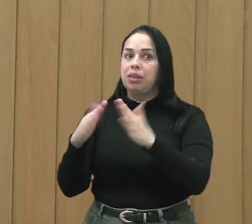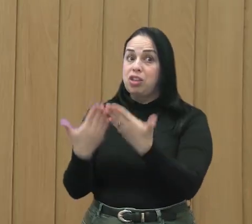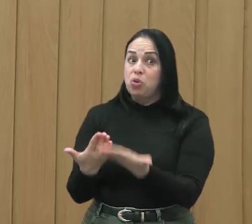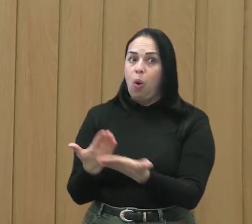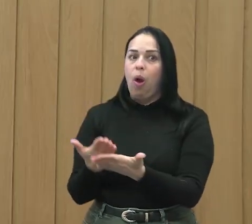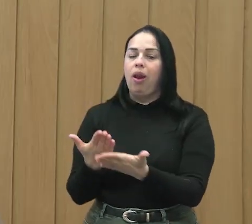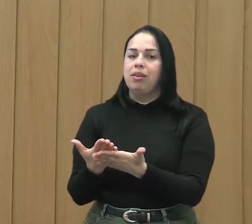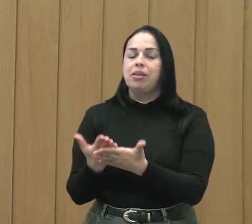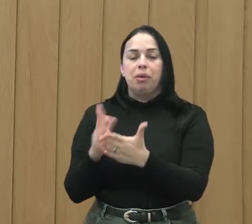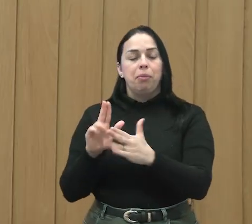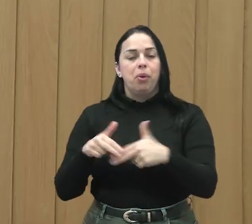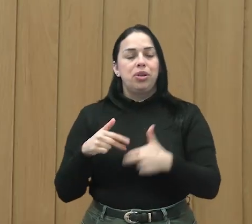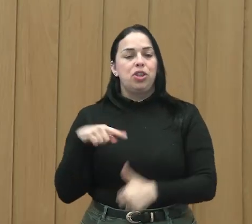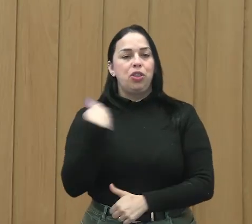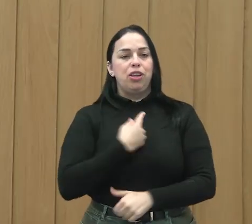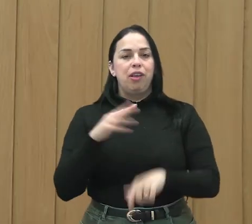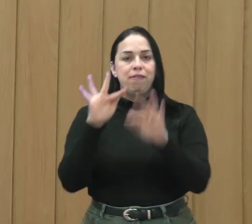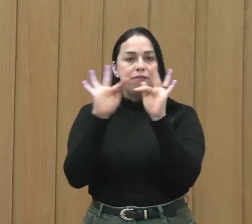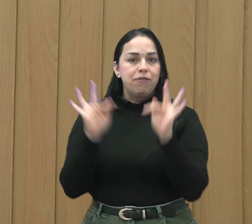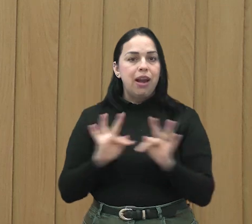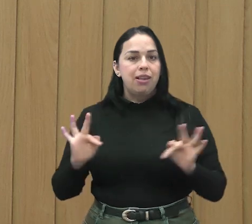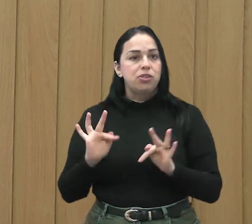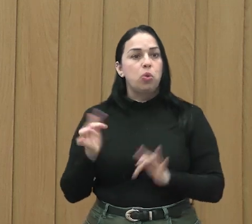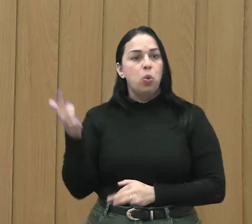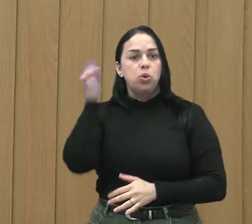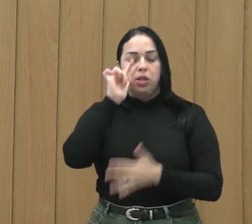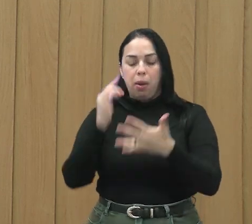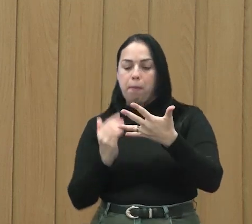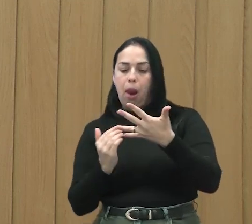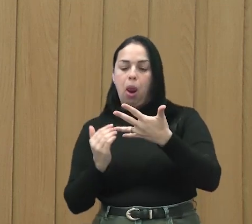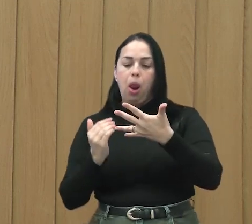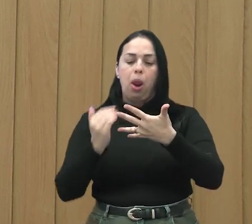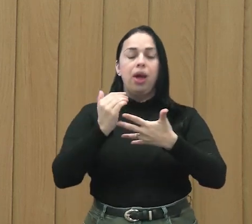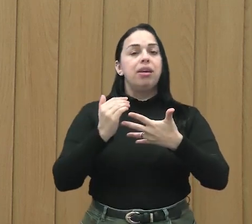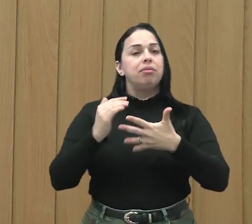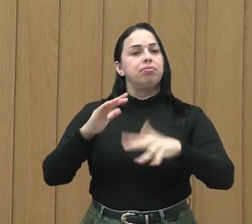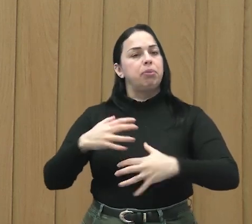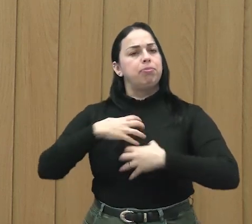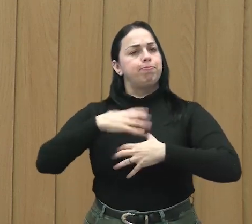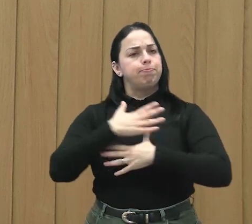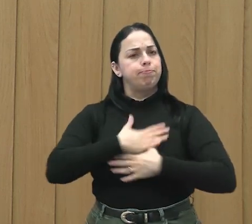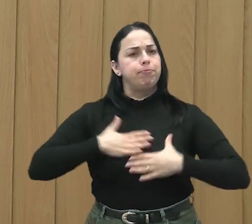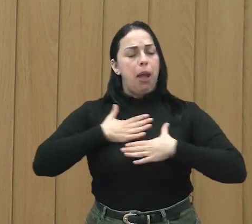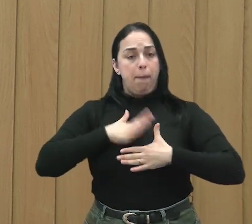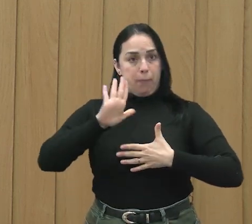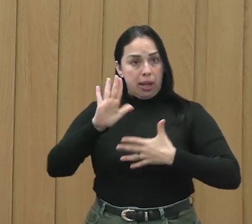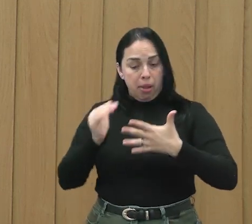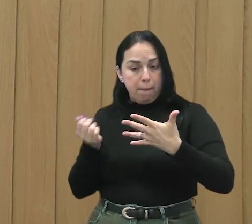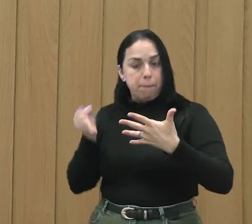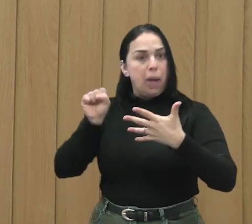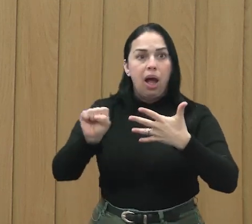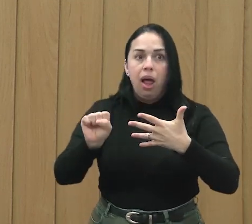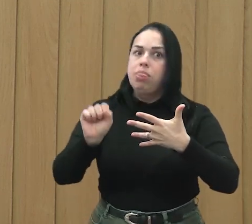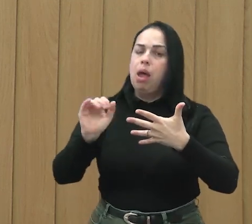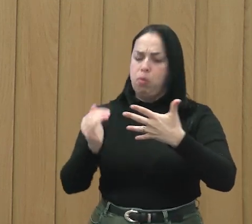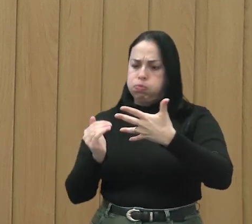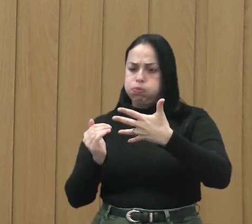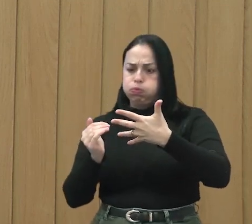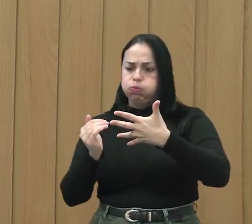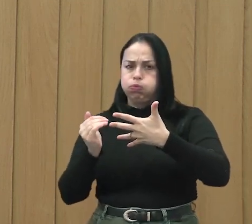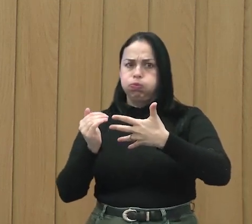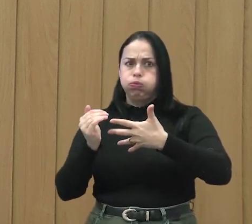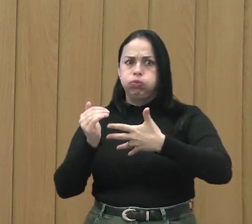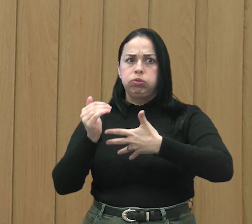A gente fica feliz, né? Fica satisfeito, mas a gente não quer parar por aí, né? A